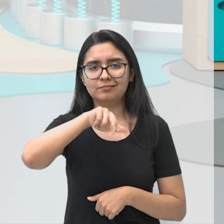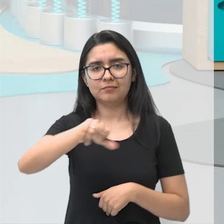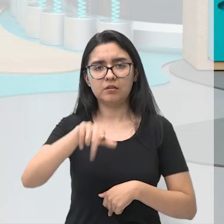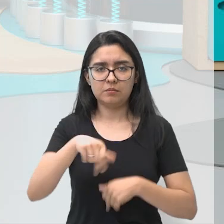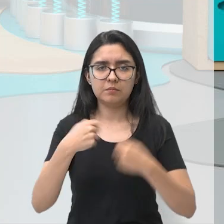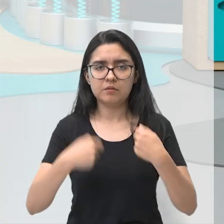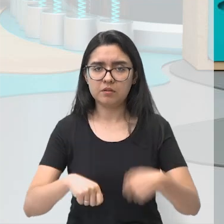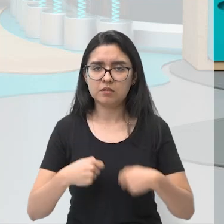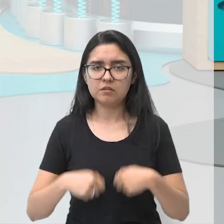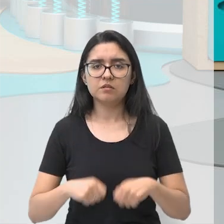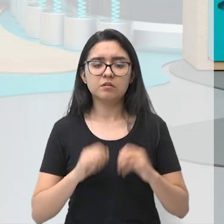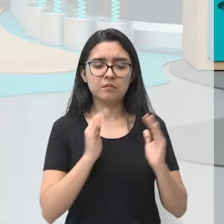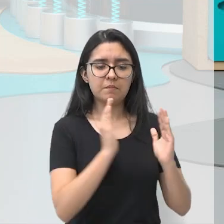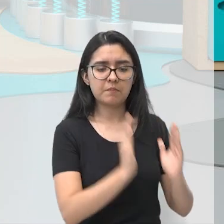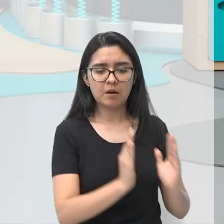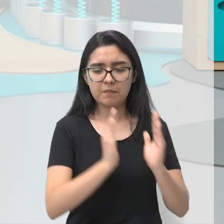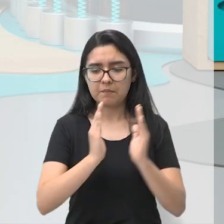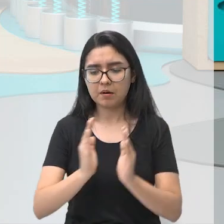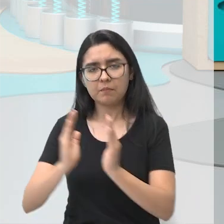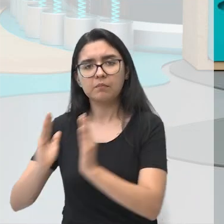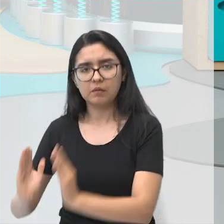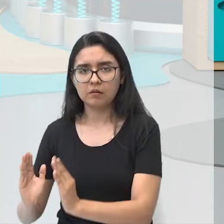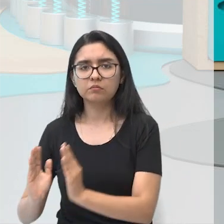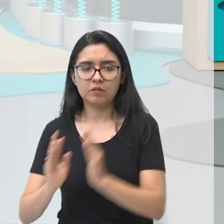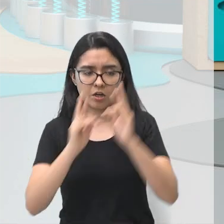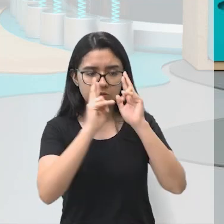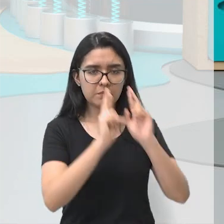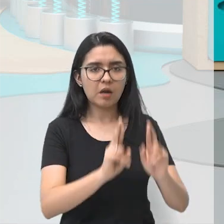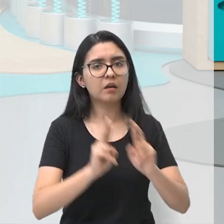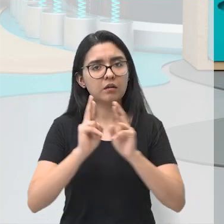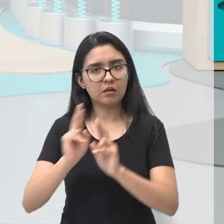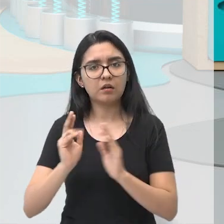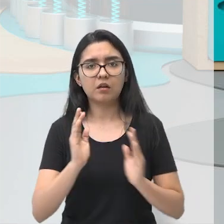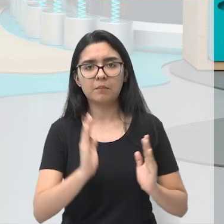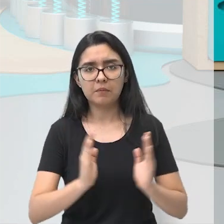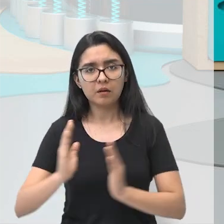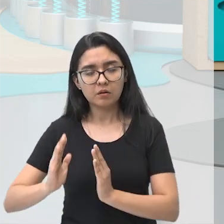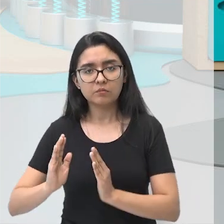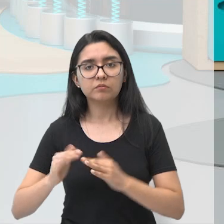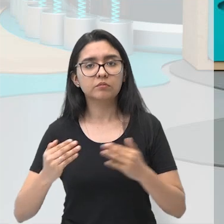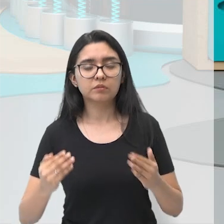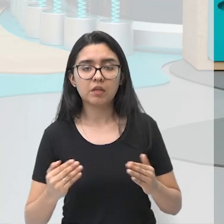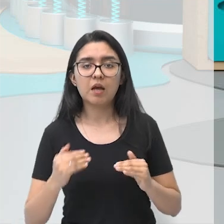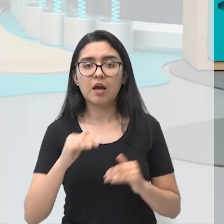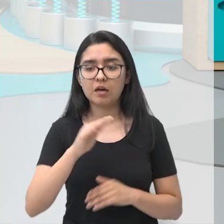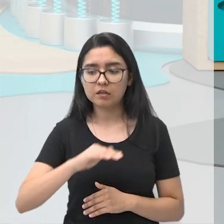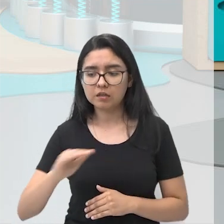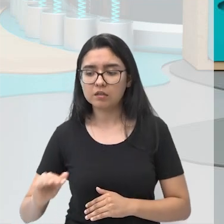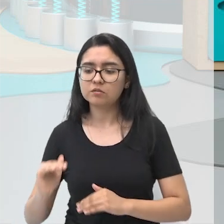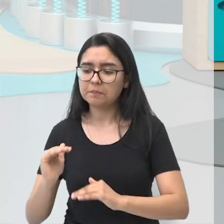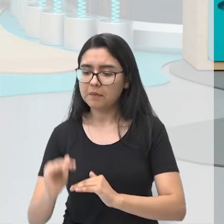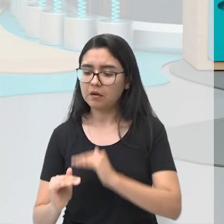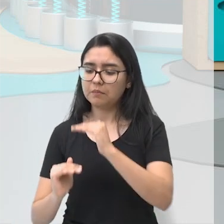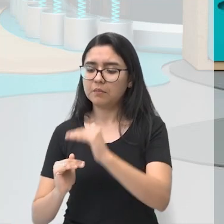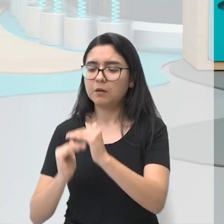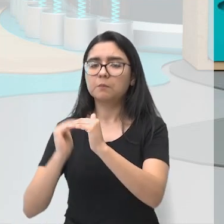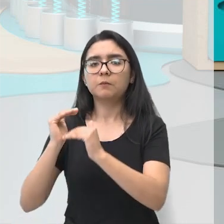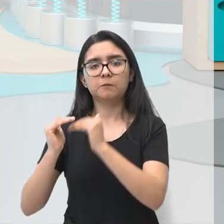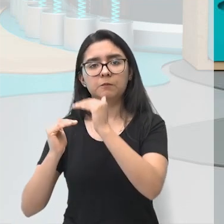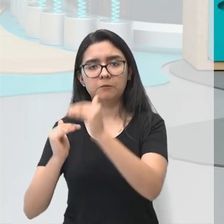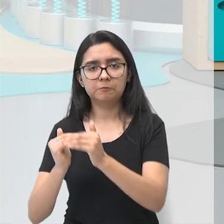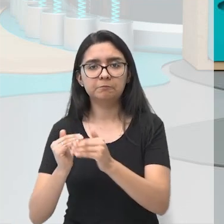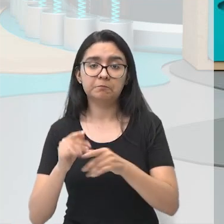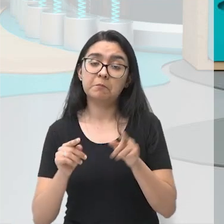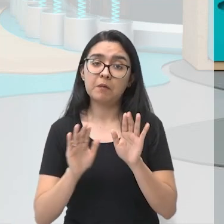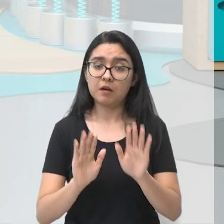precisa respeitar esse tempo de maturação muscular, deixar a criança evoluir, fortalecer aos poucos, claro que